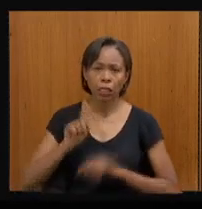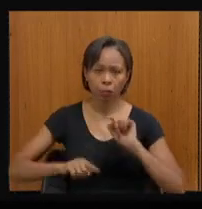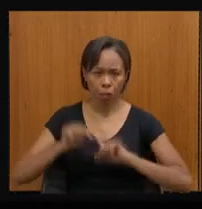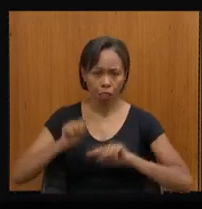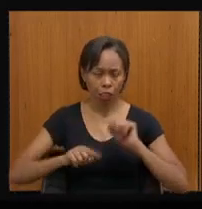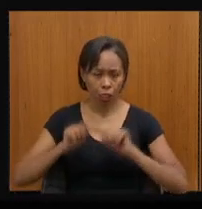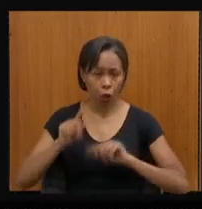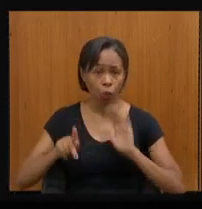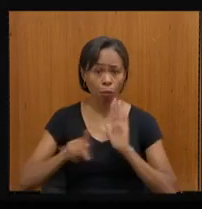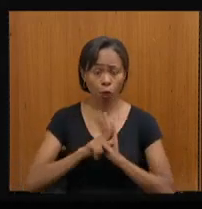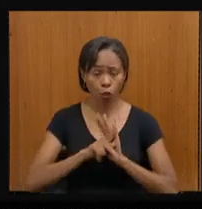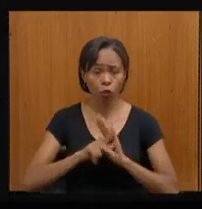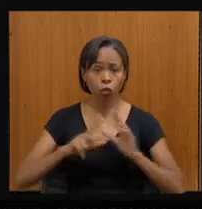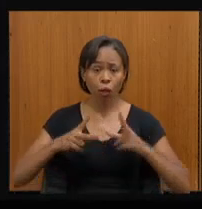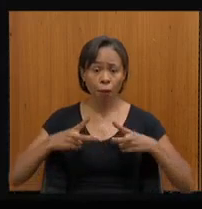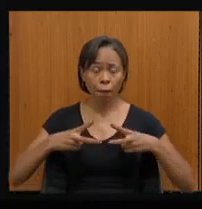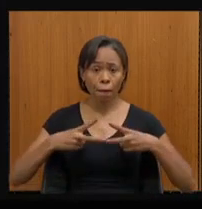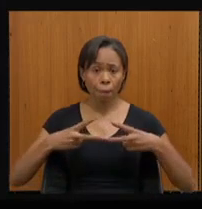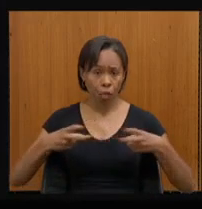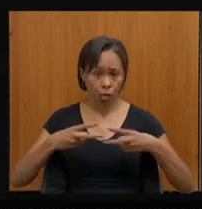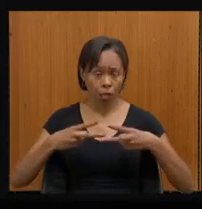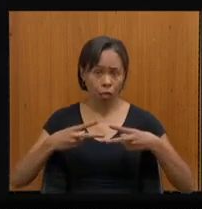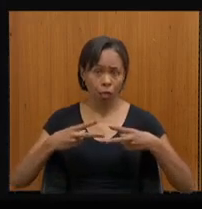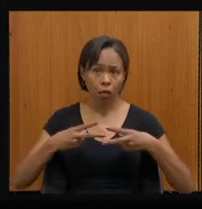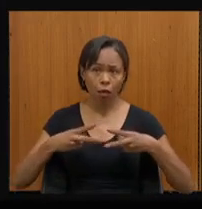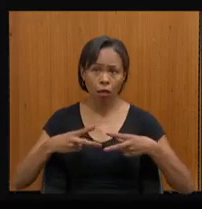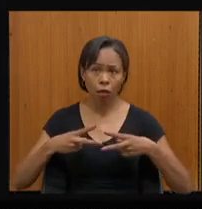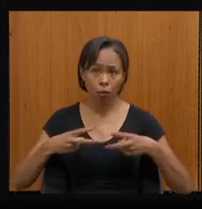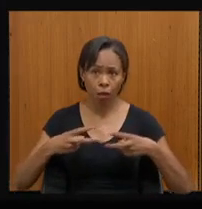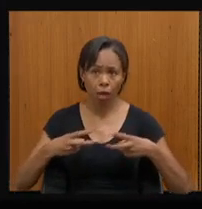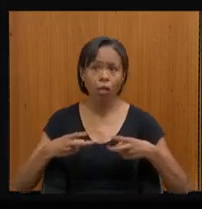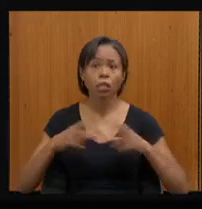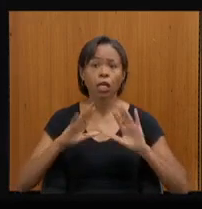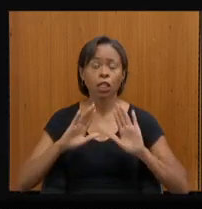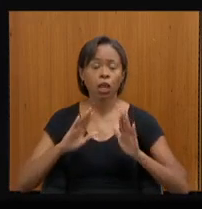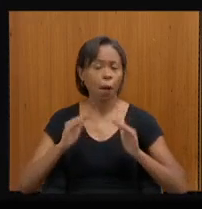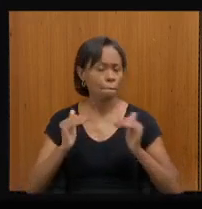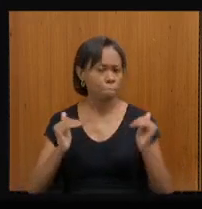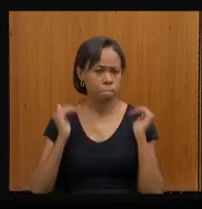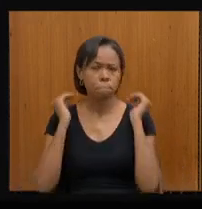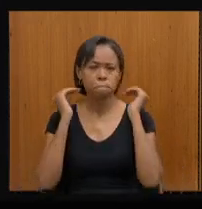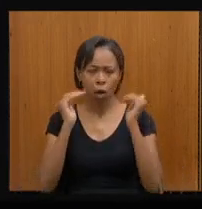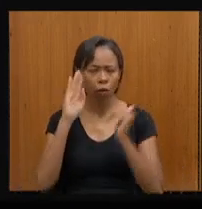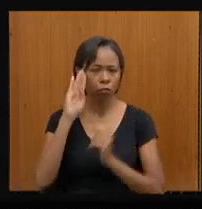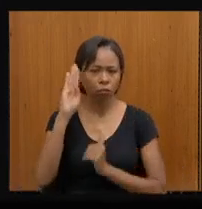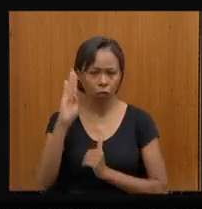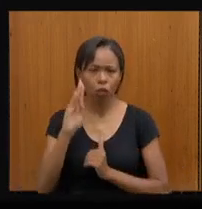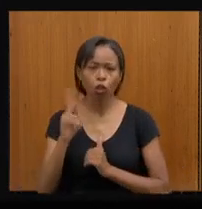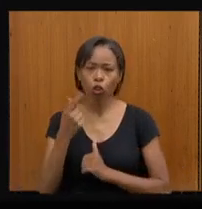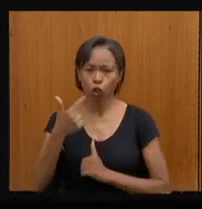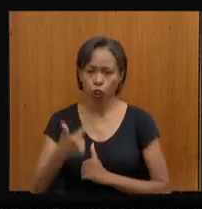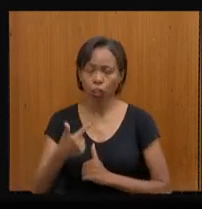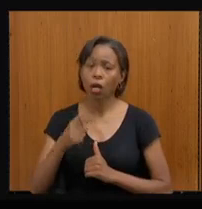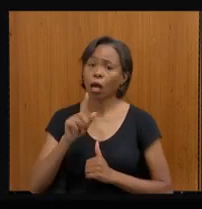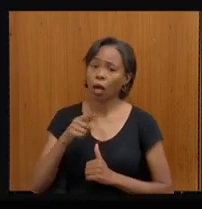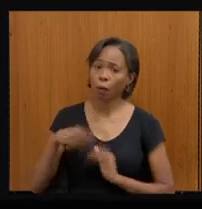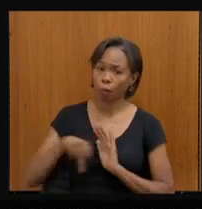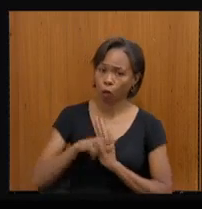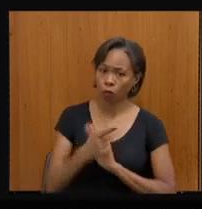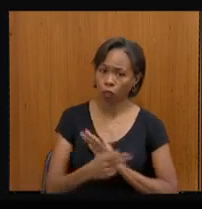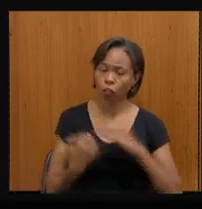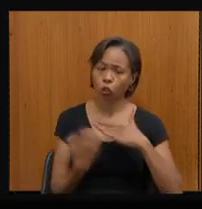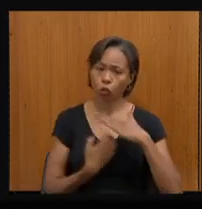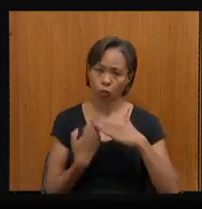que é o maior demandante de hidrogênio hoje são fornecidos Pelas nossas telas nossas empresas Ok é